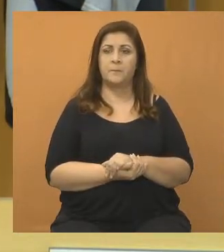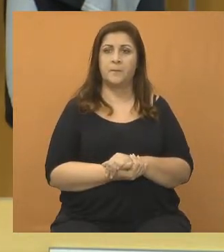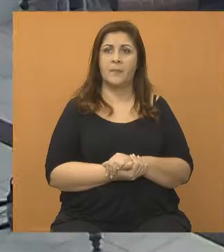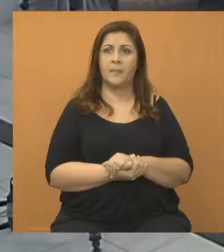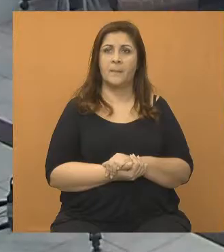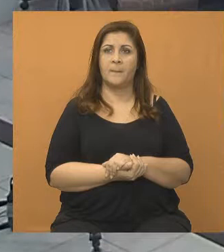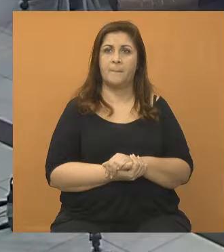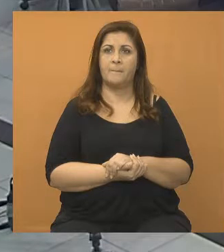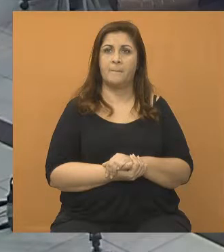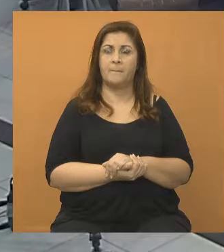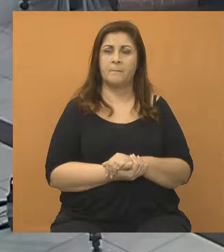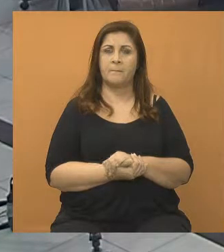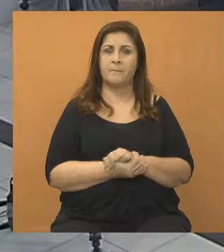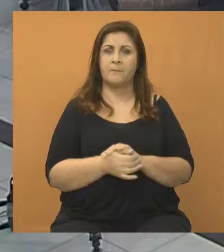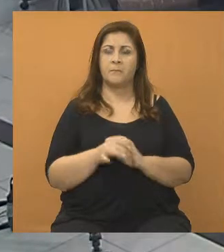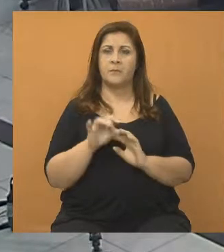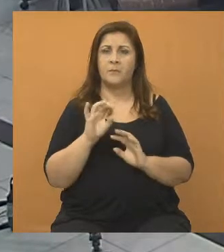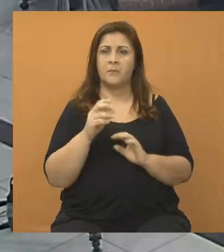Secretária, só comentando,